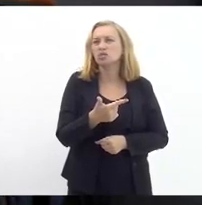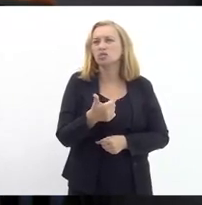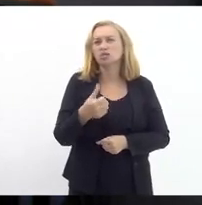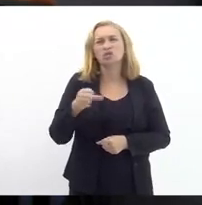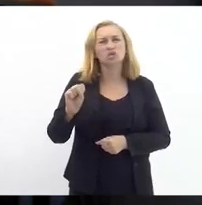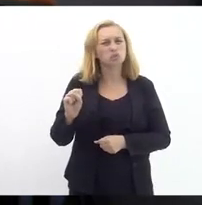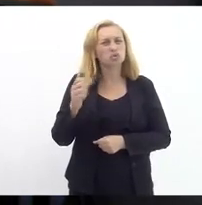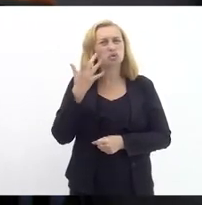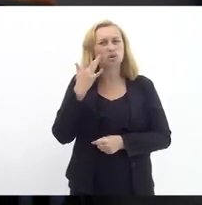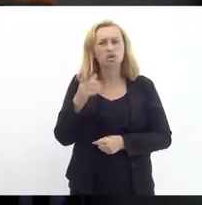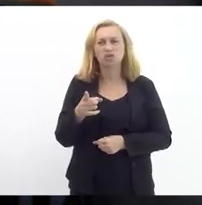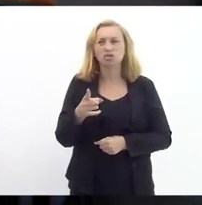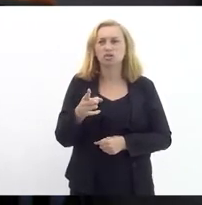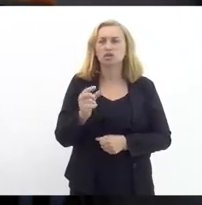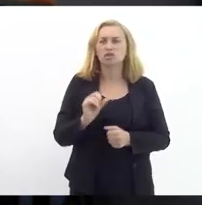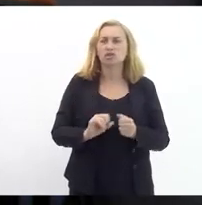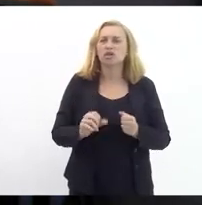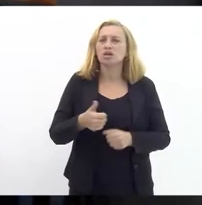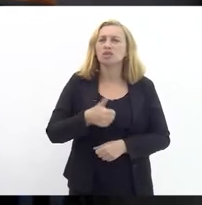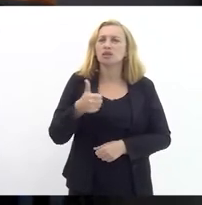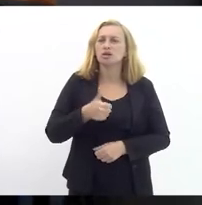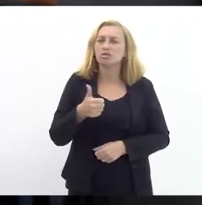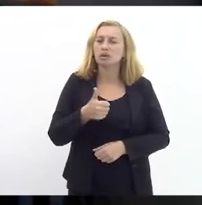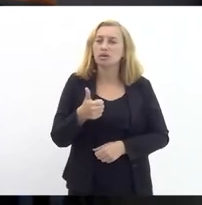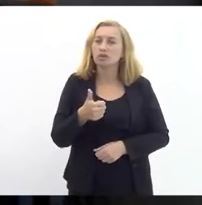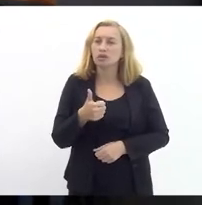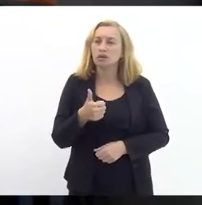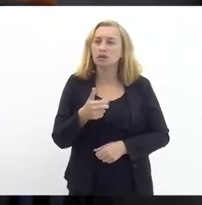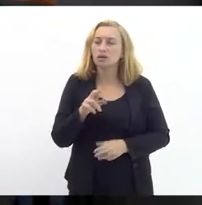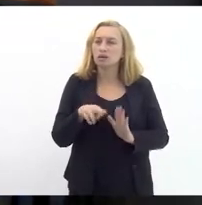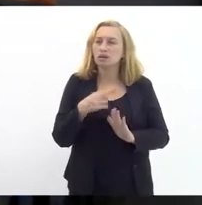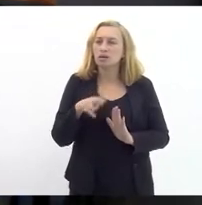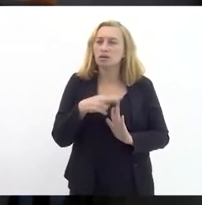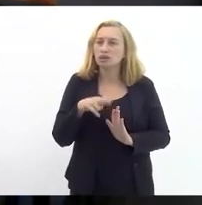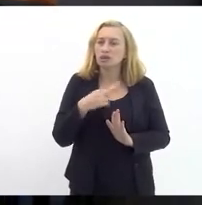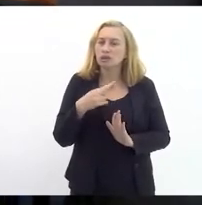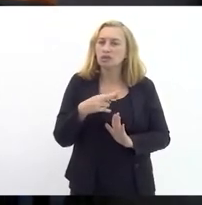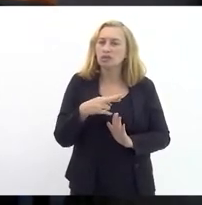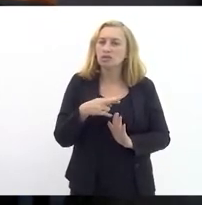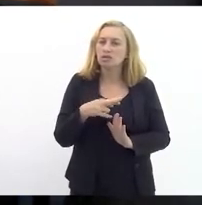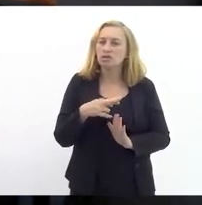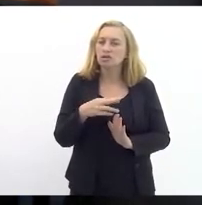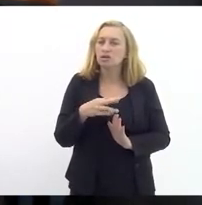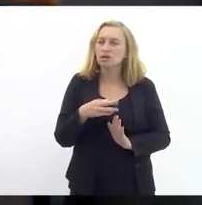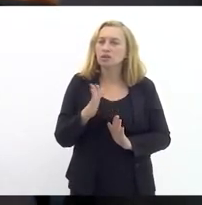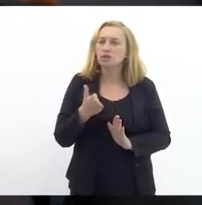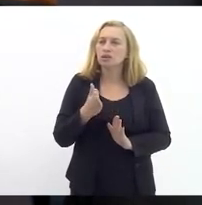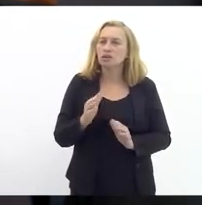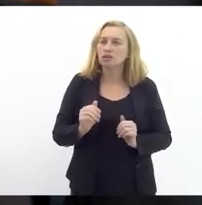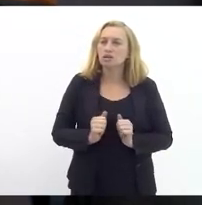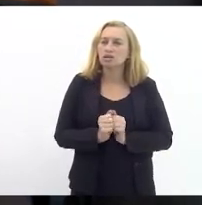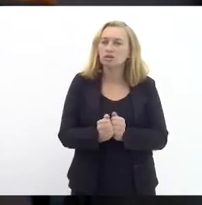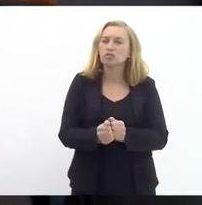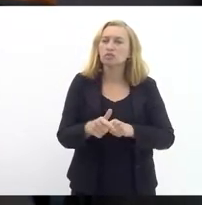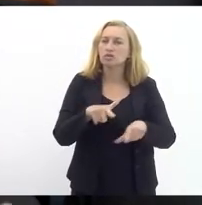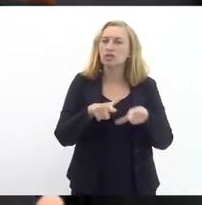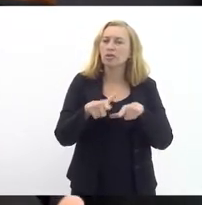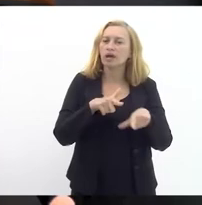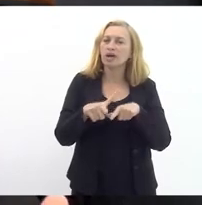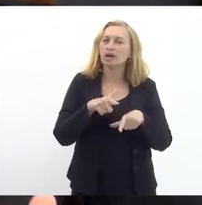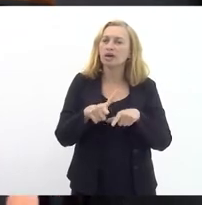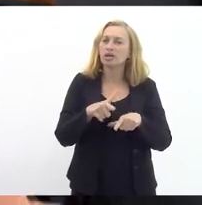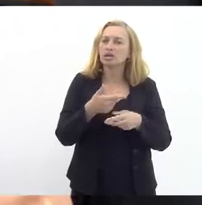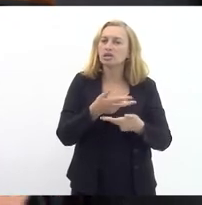2018 que a gente fez a primeira resolução, e a gente tem atuado junto com... A gente abriu